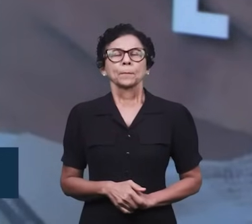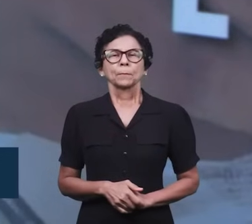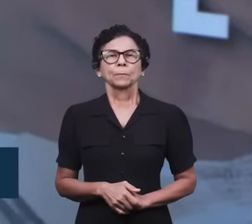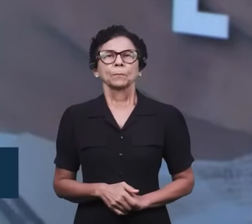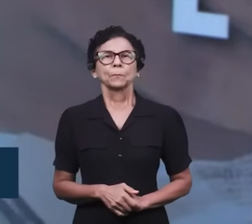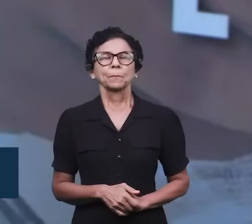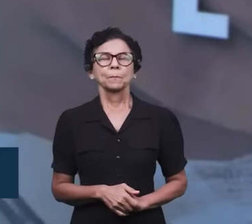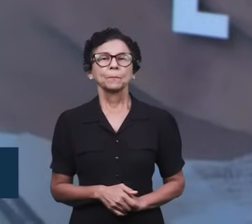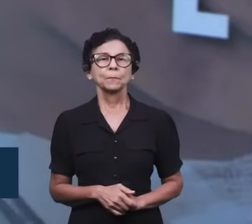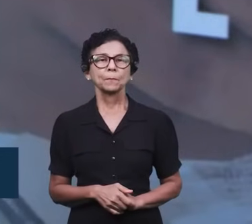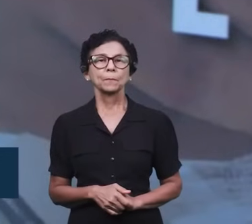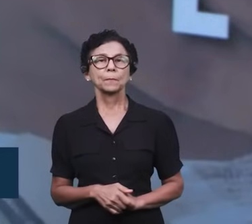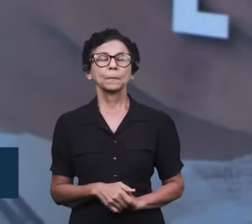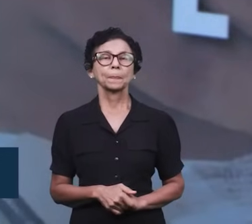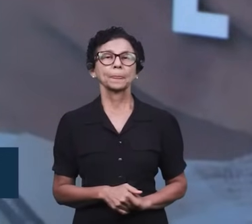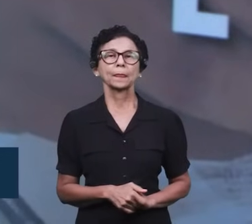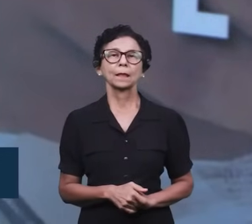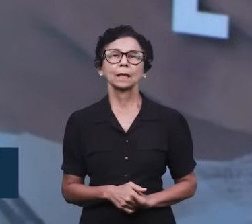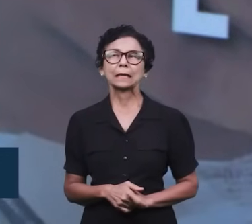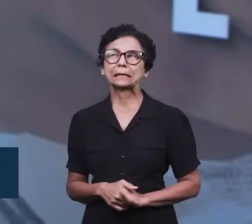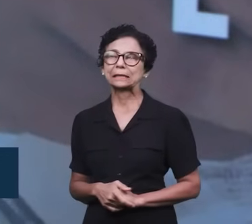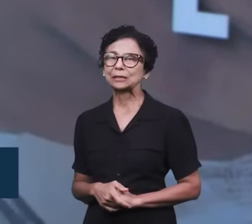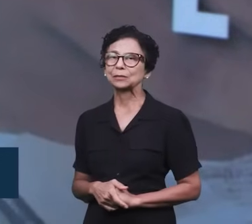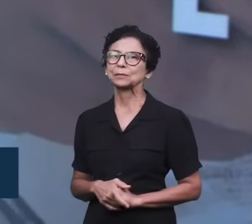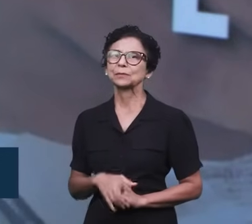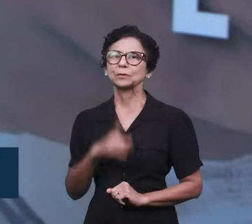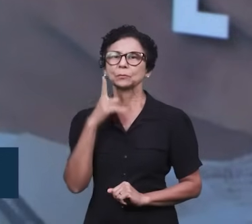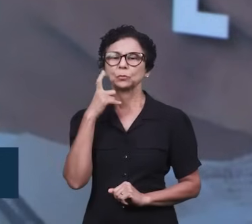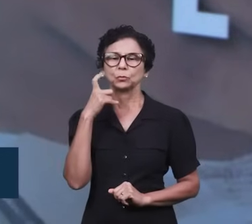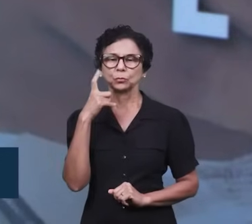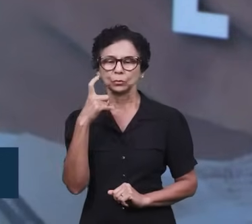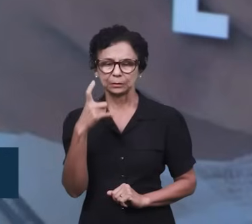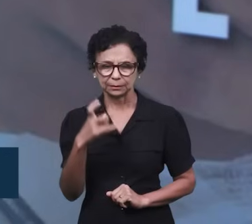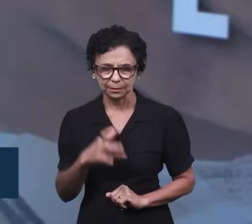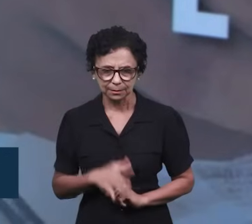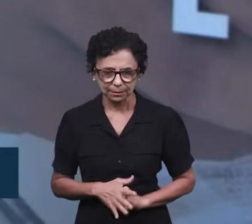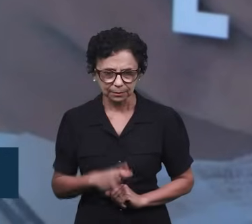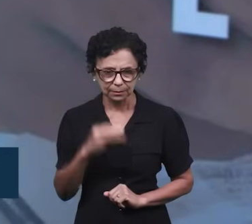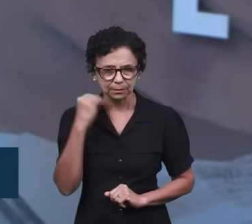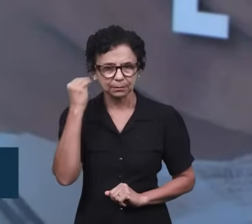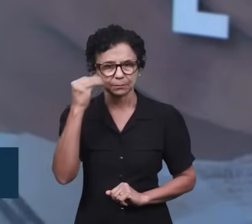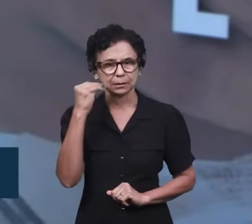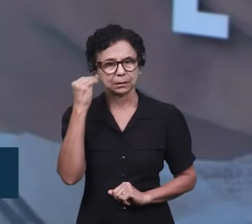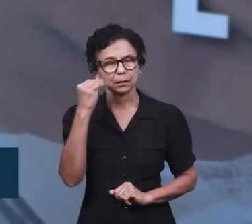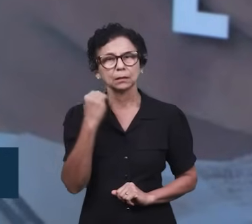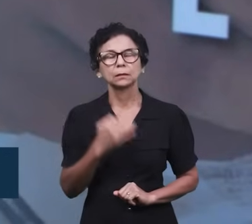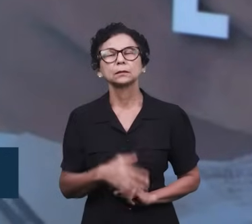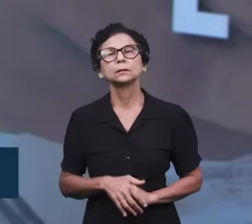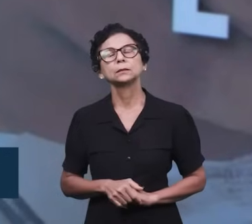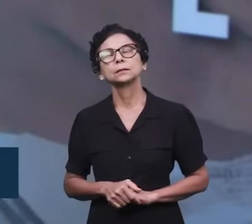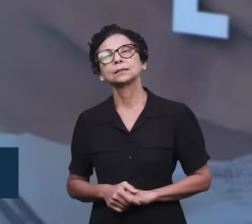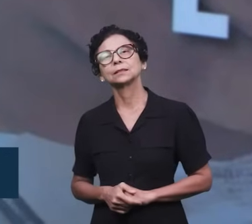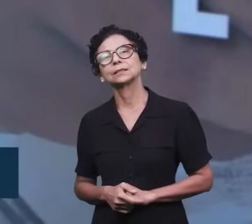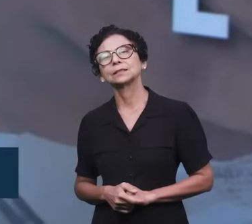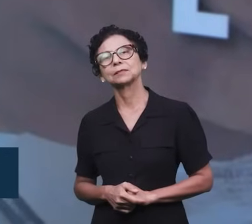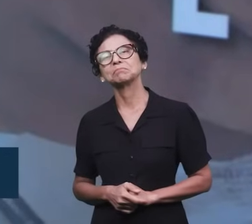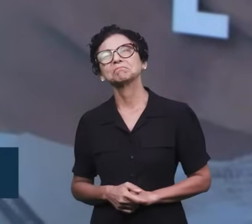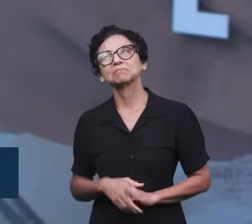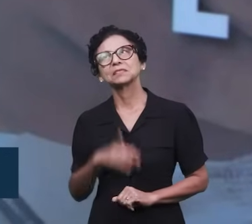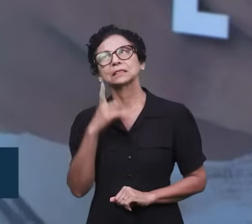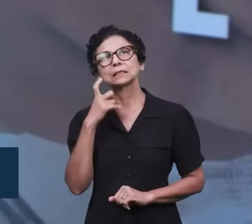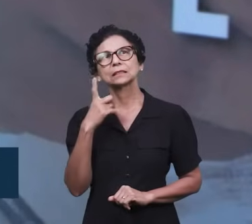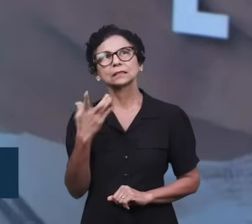foi algo de muito interessante. A gente viveu experiências ali muito interessantes, experiências com